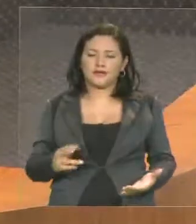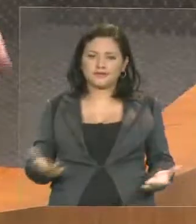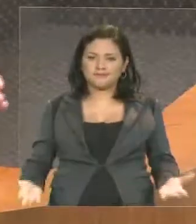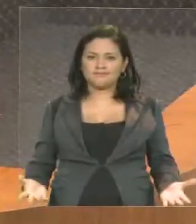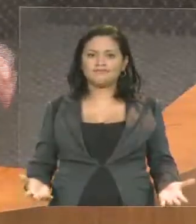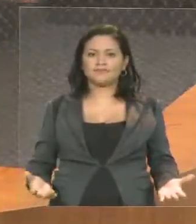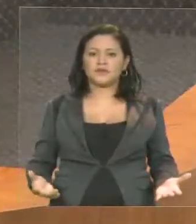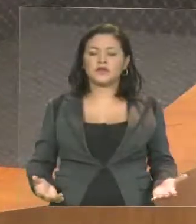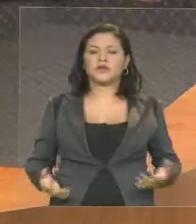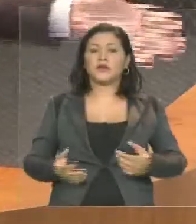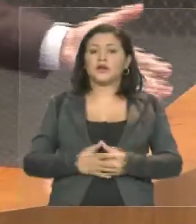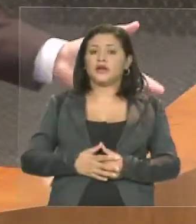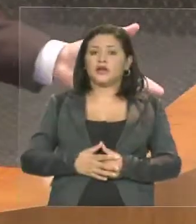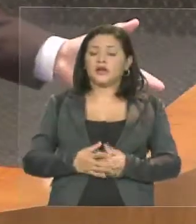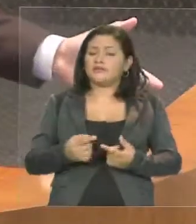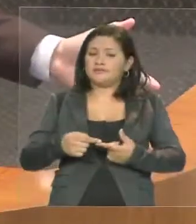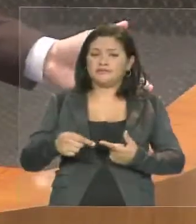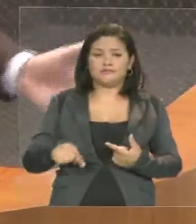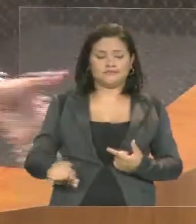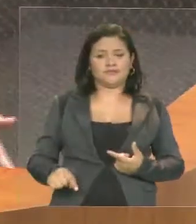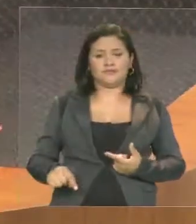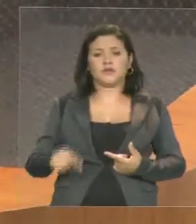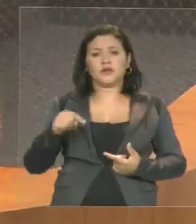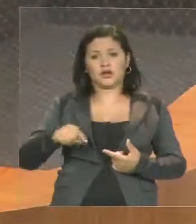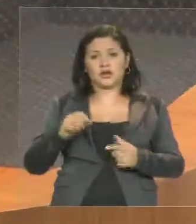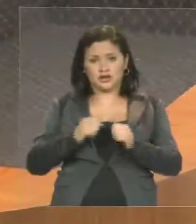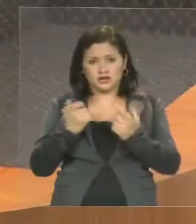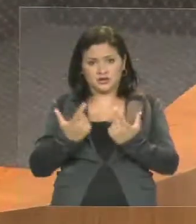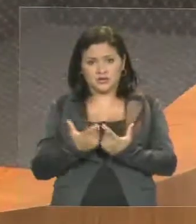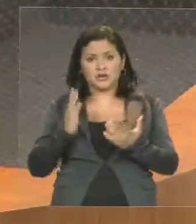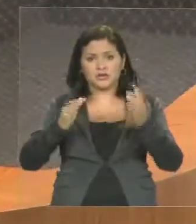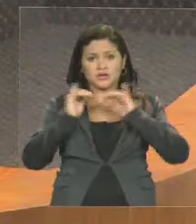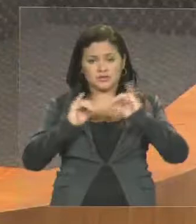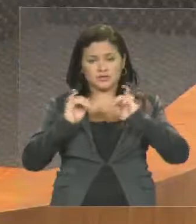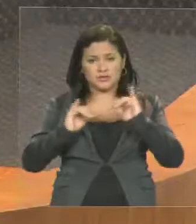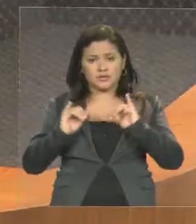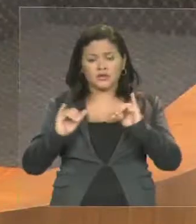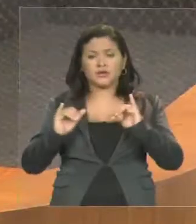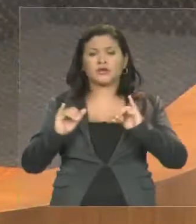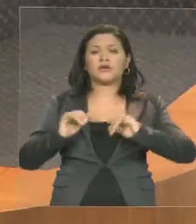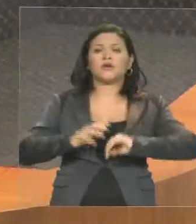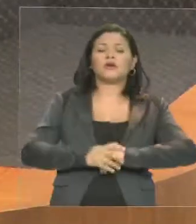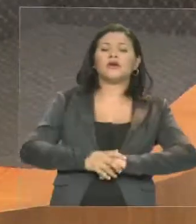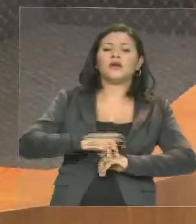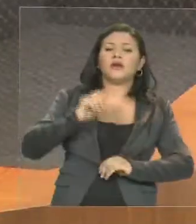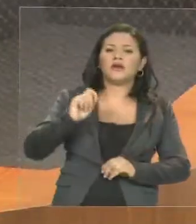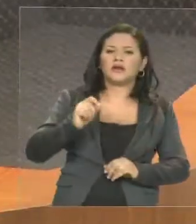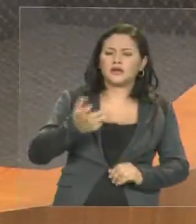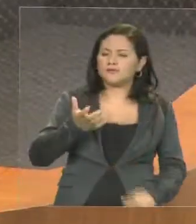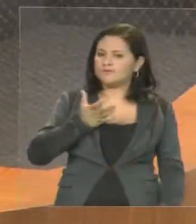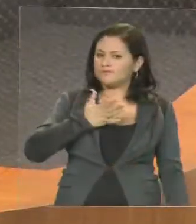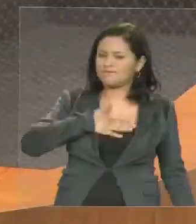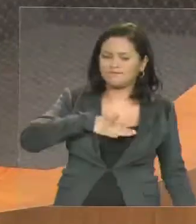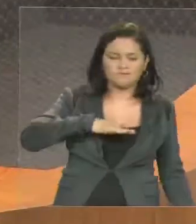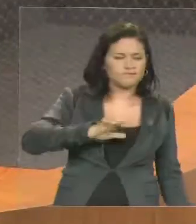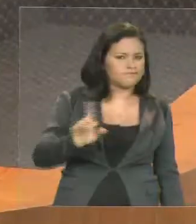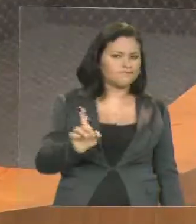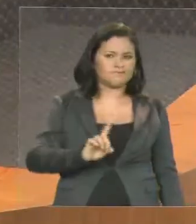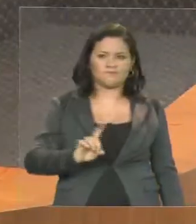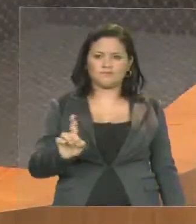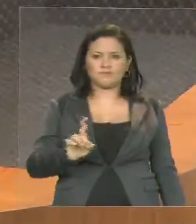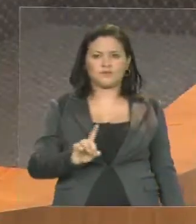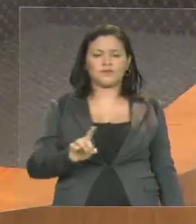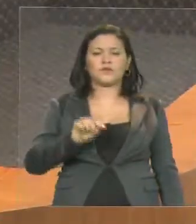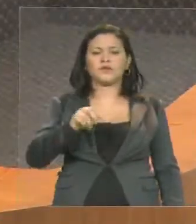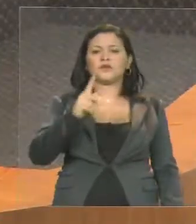casa já se pronunciou, aprovando agora há pouco, um requerimento de uma moção de repúdio a essa medida da portaria 565,